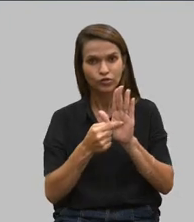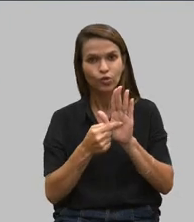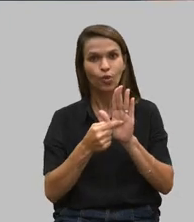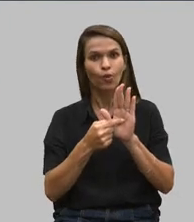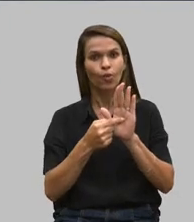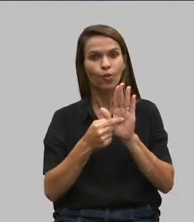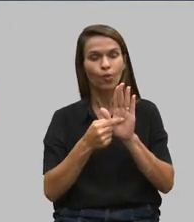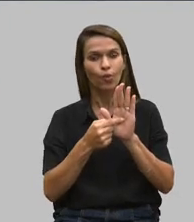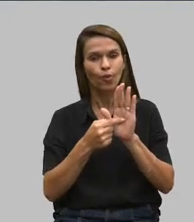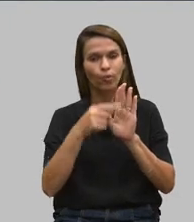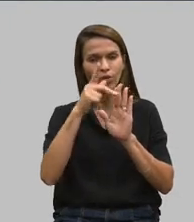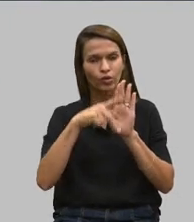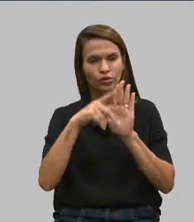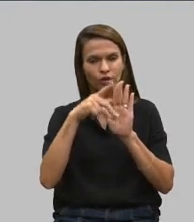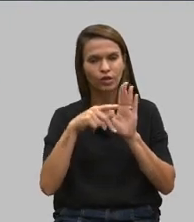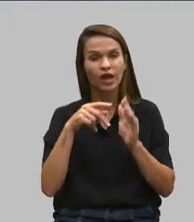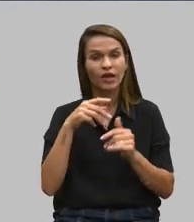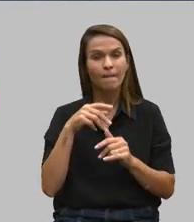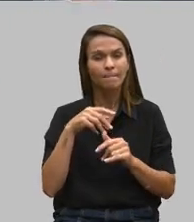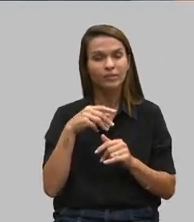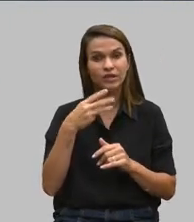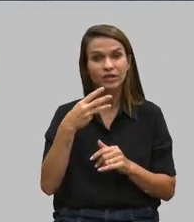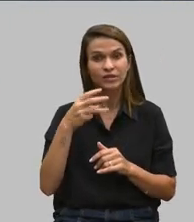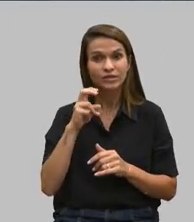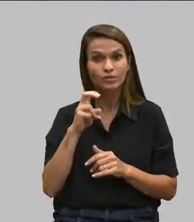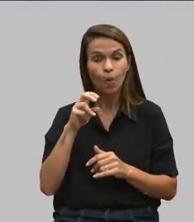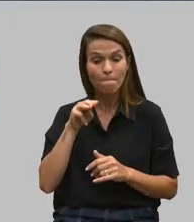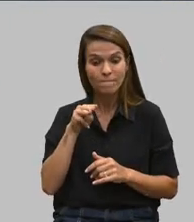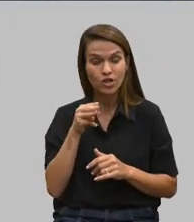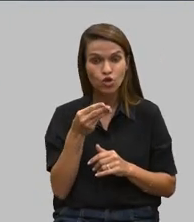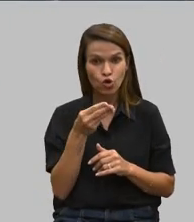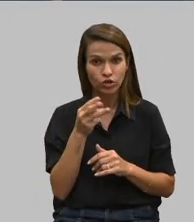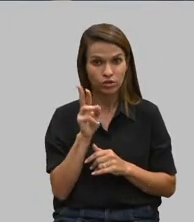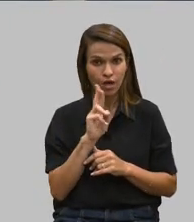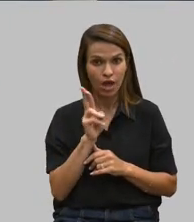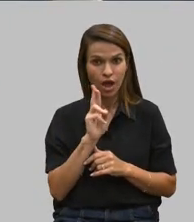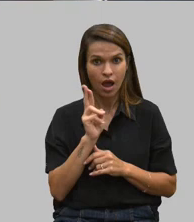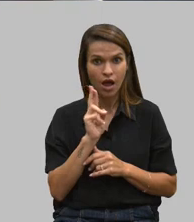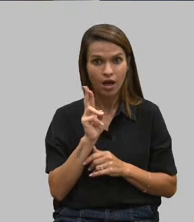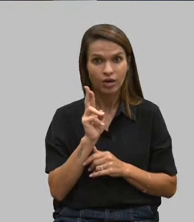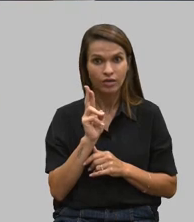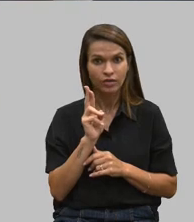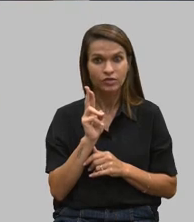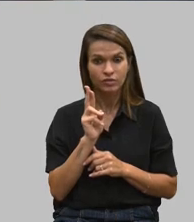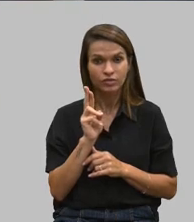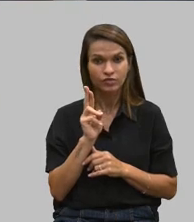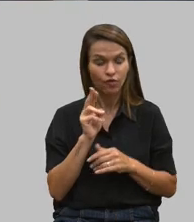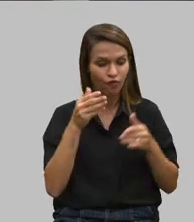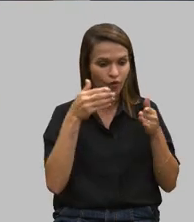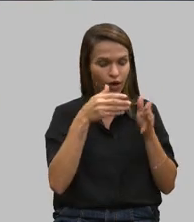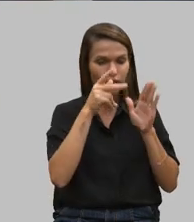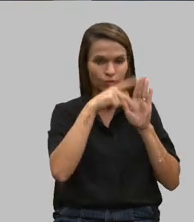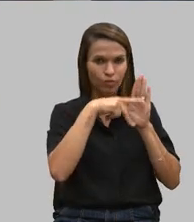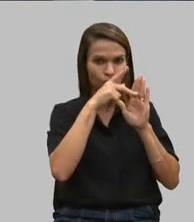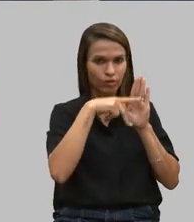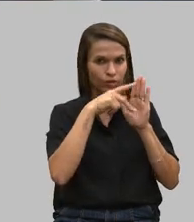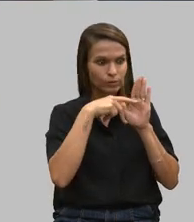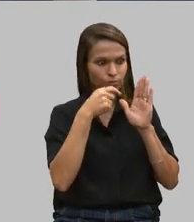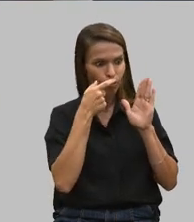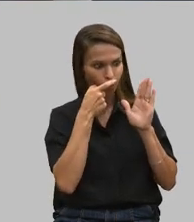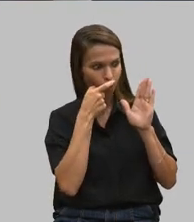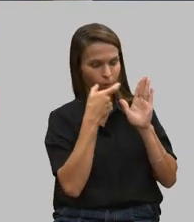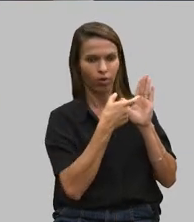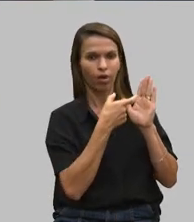programa de R 35 milhões de reais né para um programa extremamente interessante